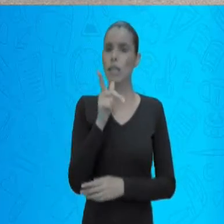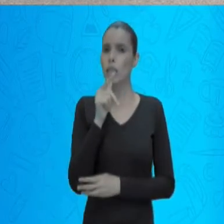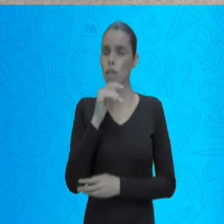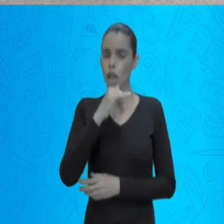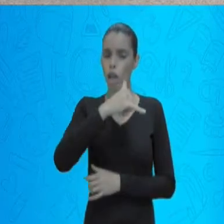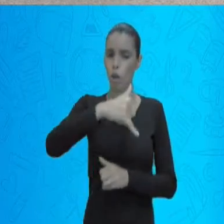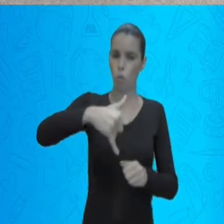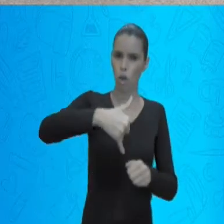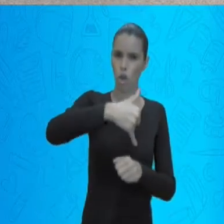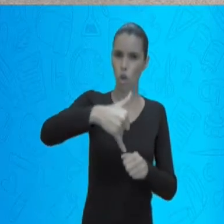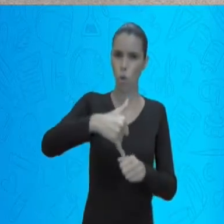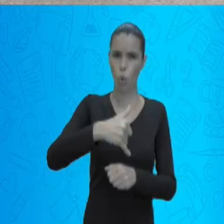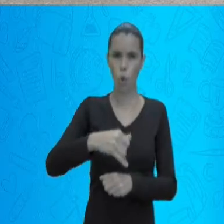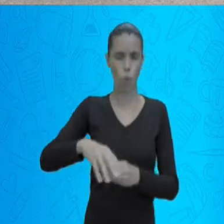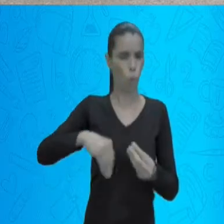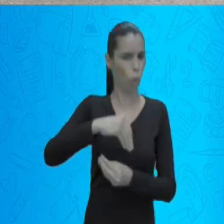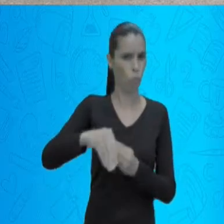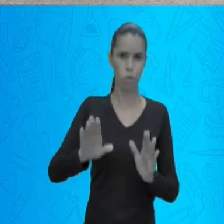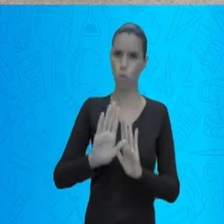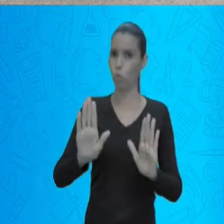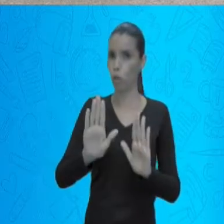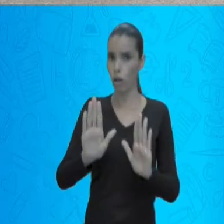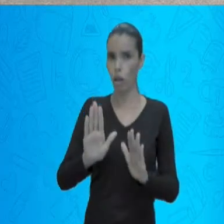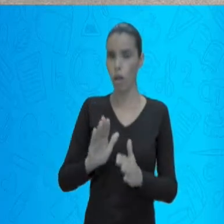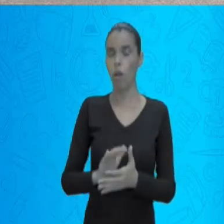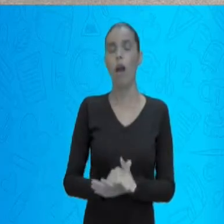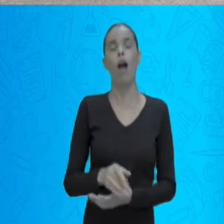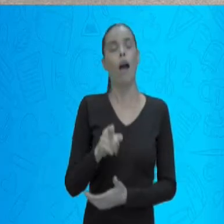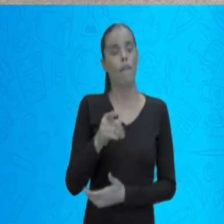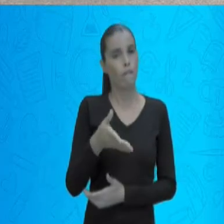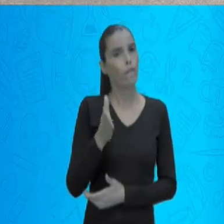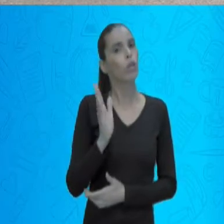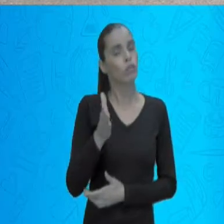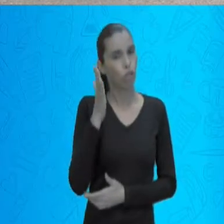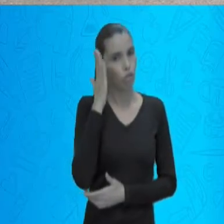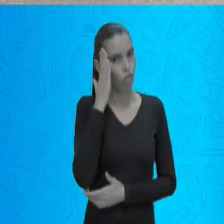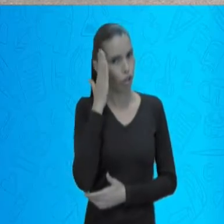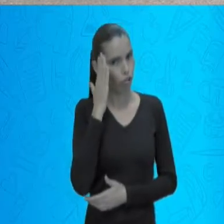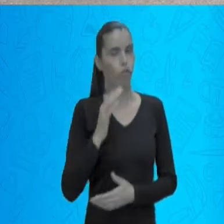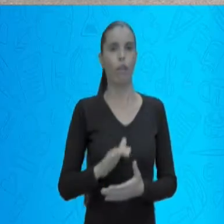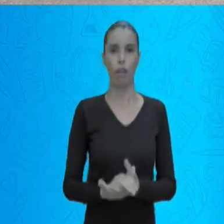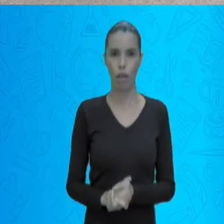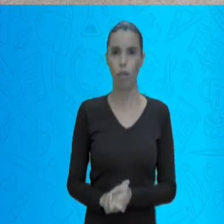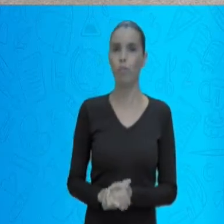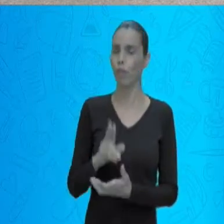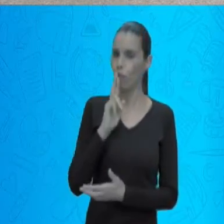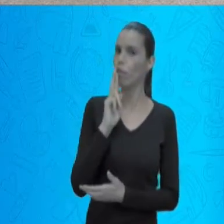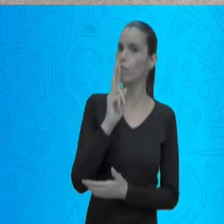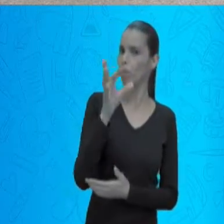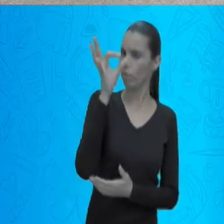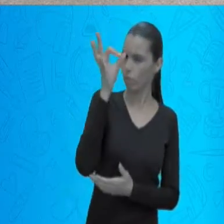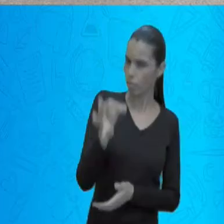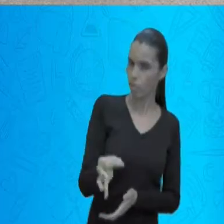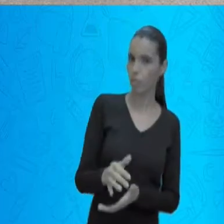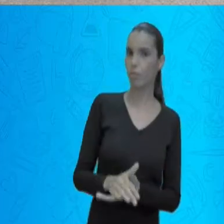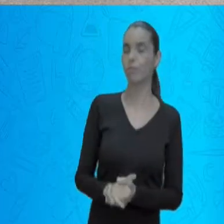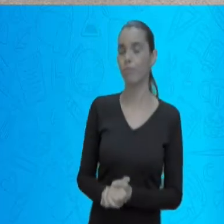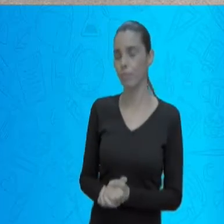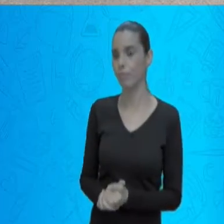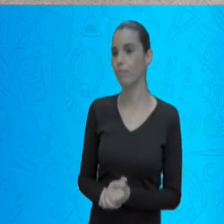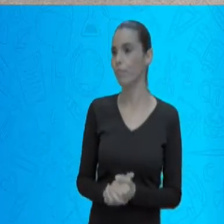como conversar e ensinar para a pessoa. Não é isso? Vamos continuar, 9º ano?